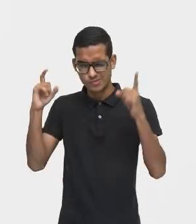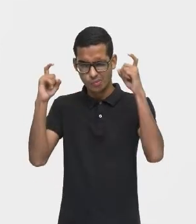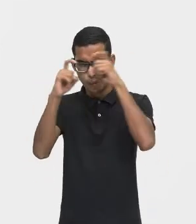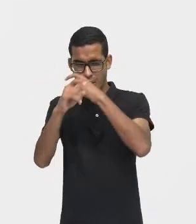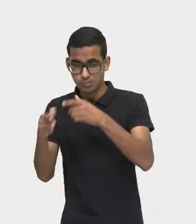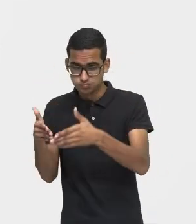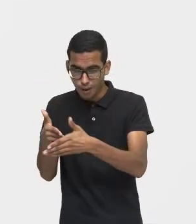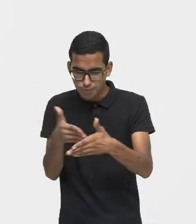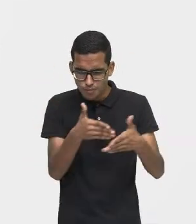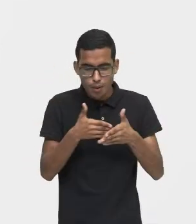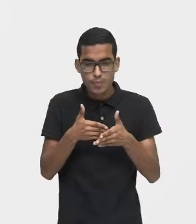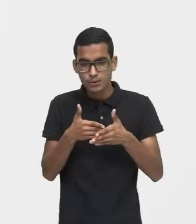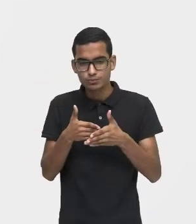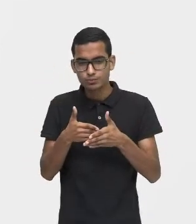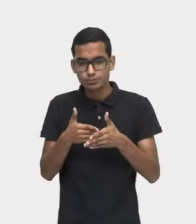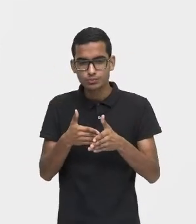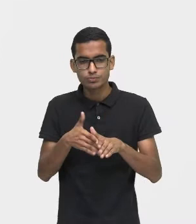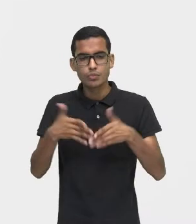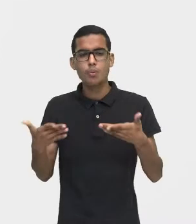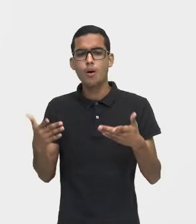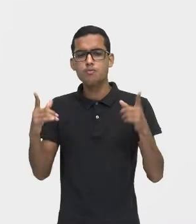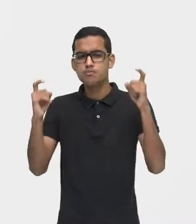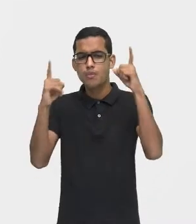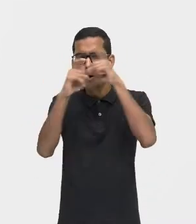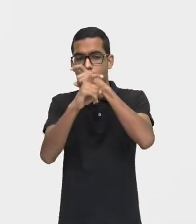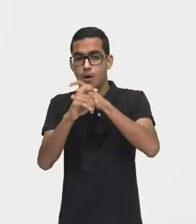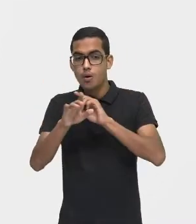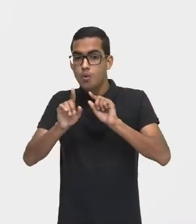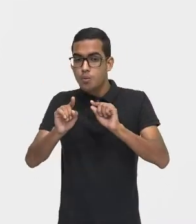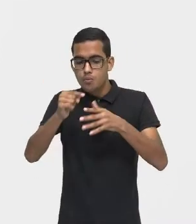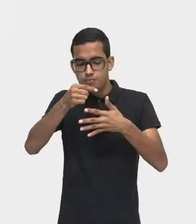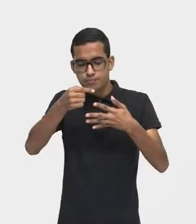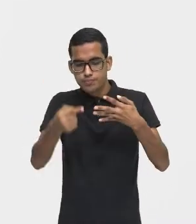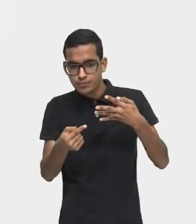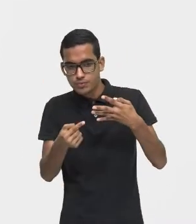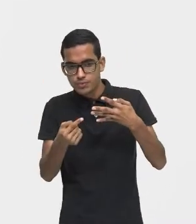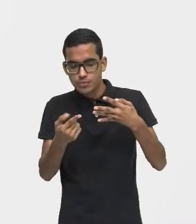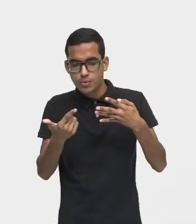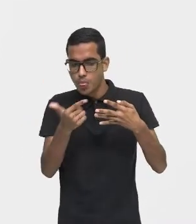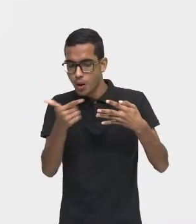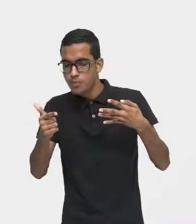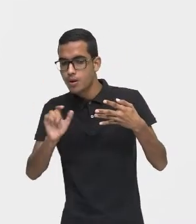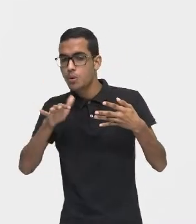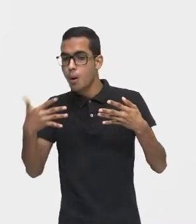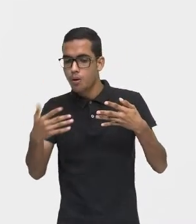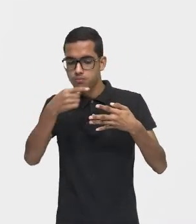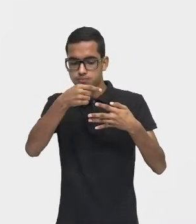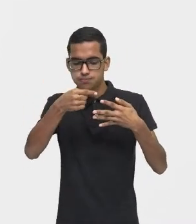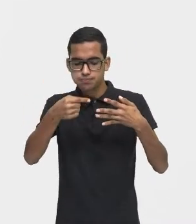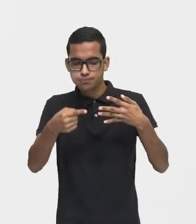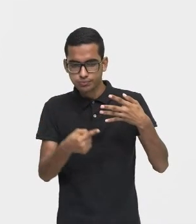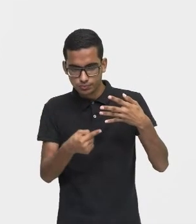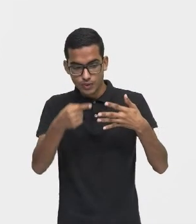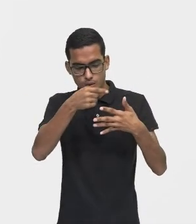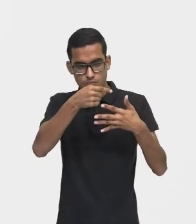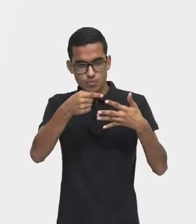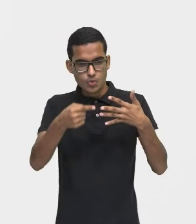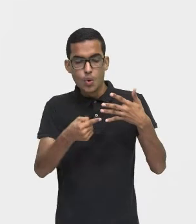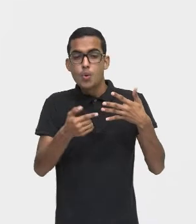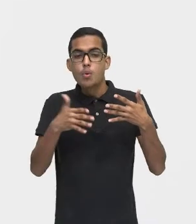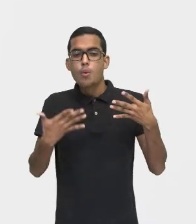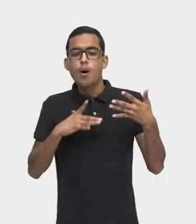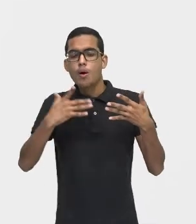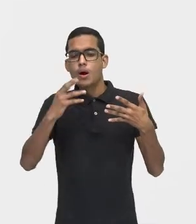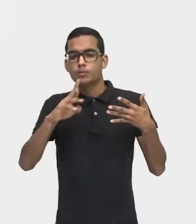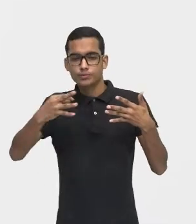dificuldades. Entre as razões dessas dificuldades, não se inclui. Aí vocês têm 5 opções para verificar qual